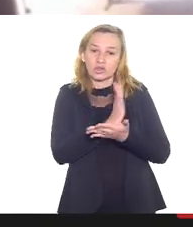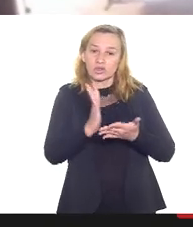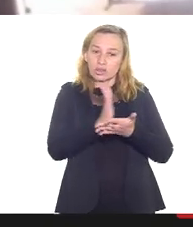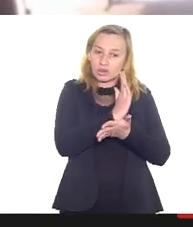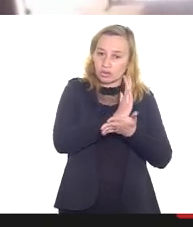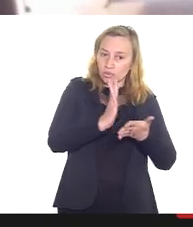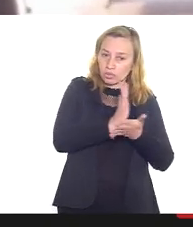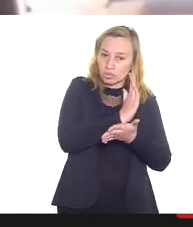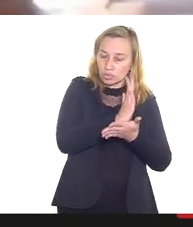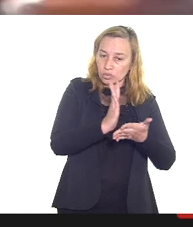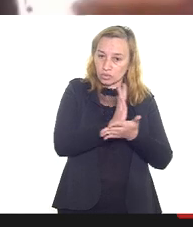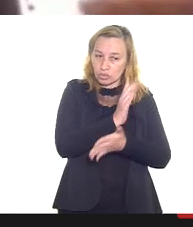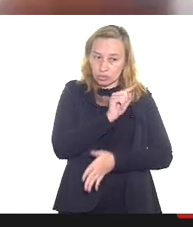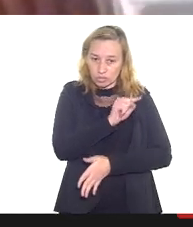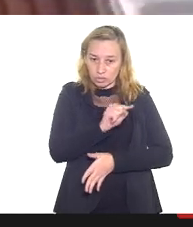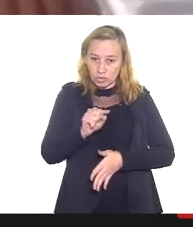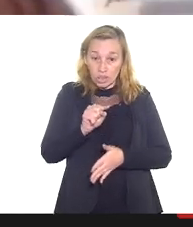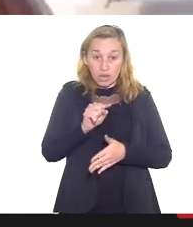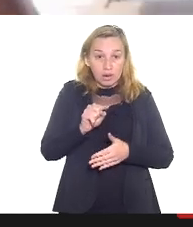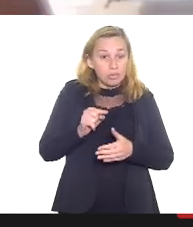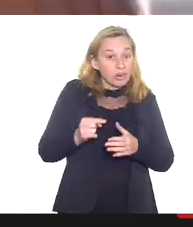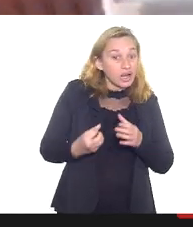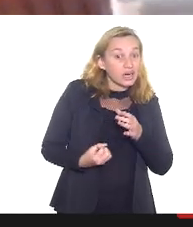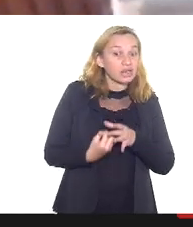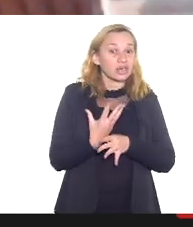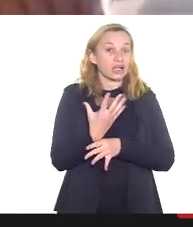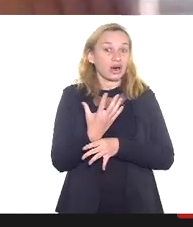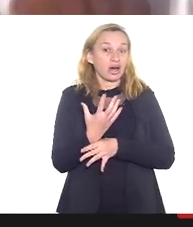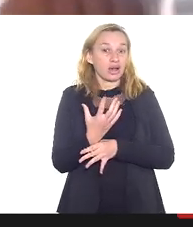alguns desses acúmulos para construir